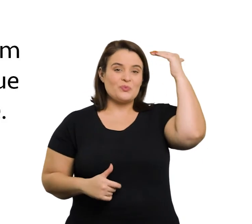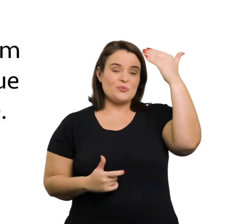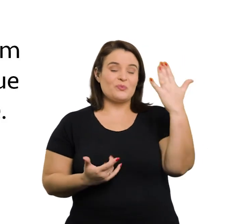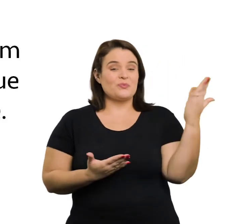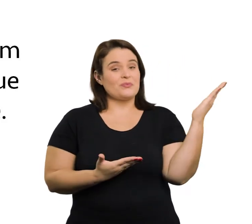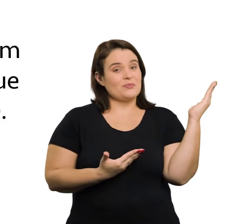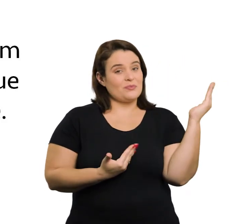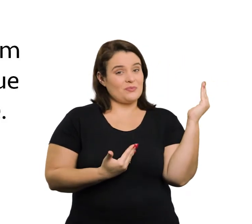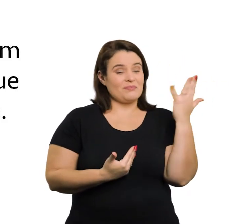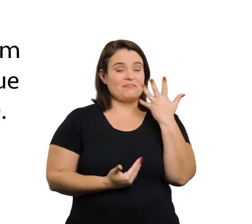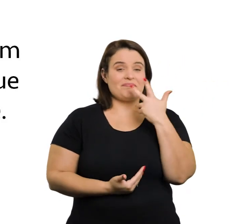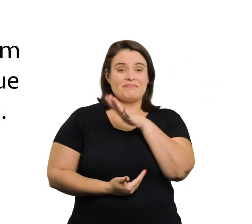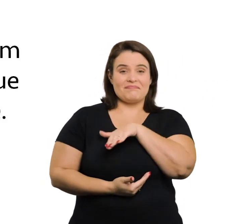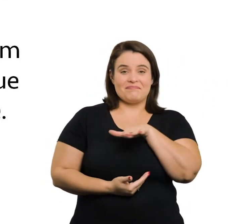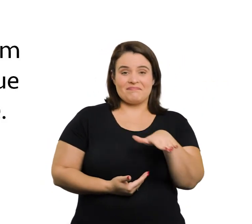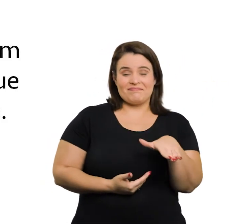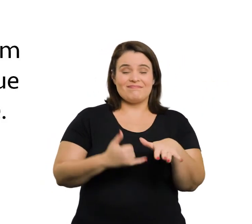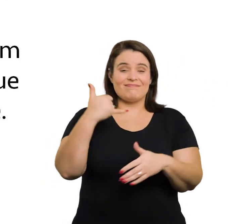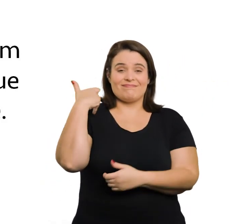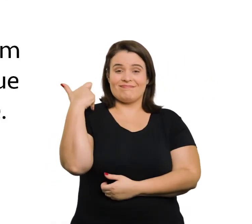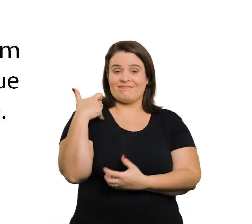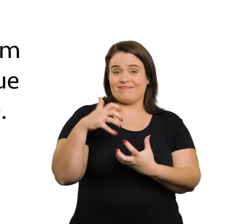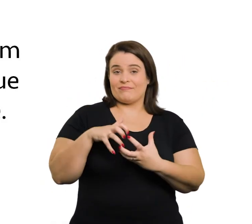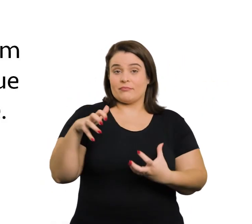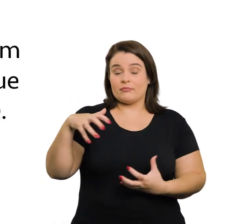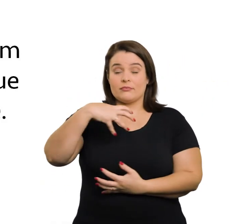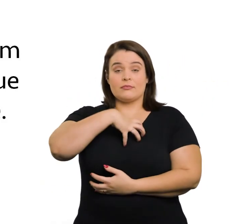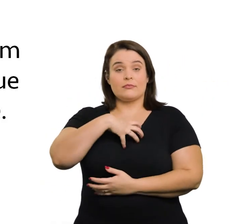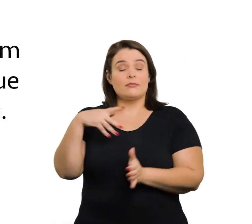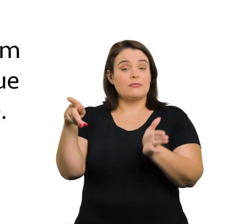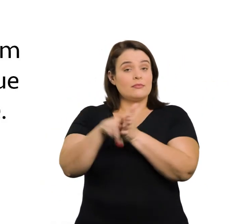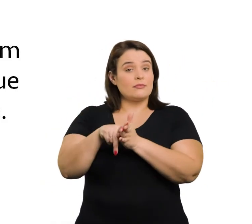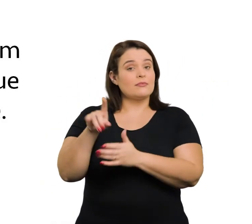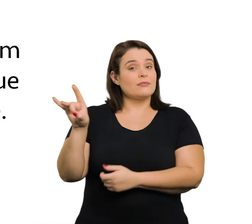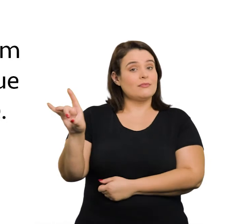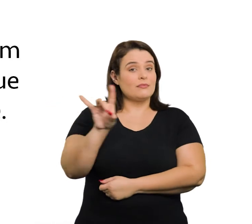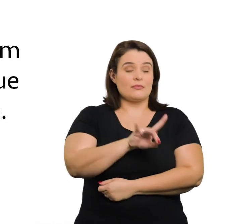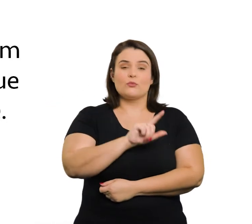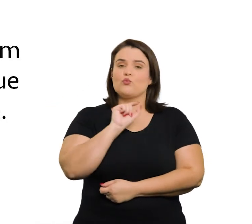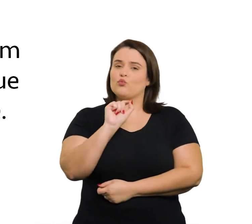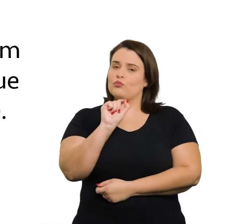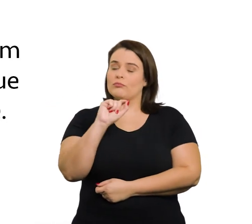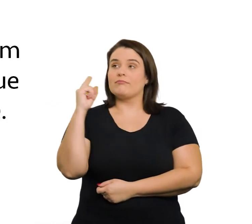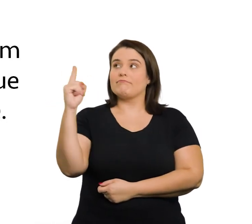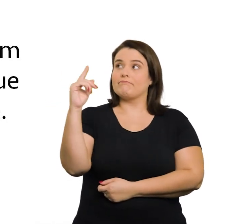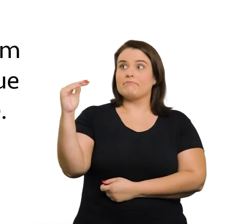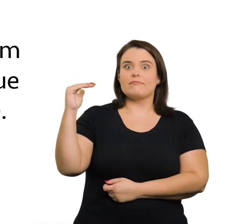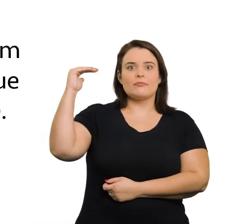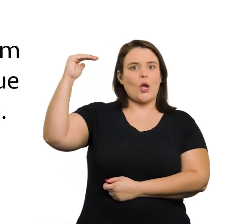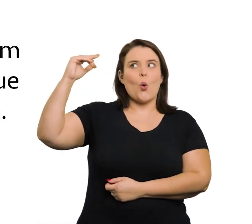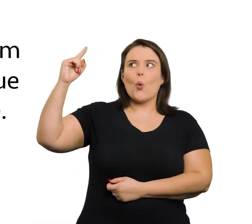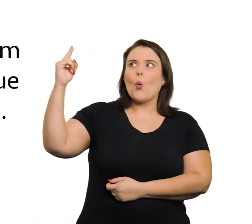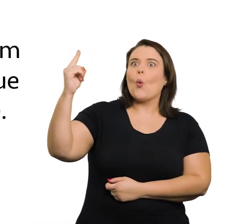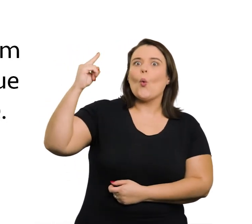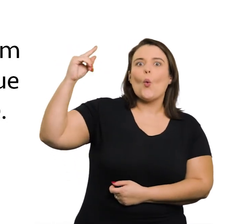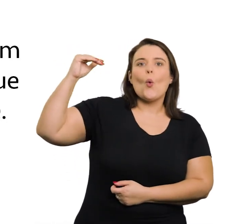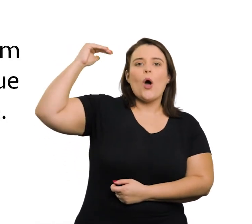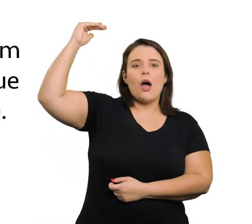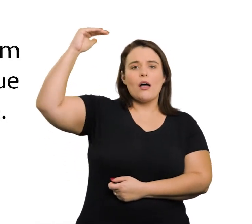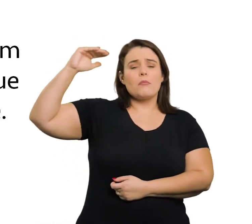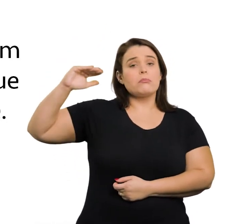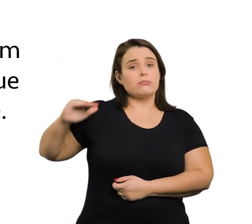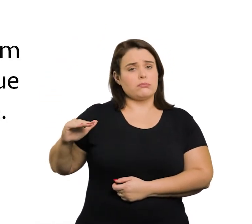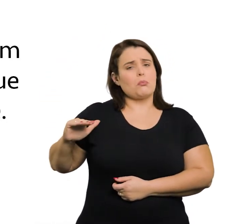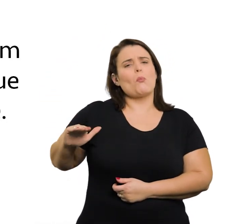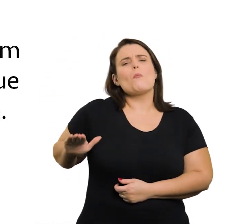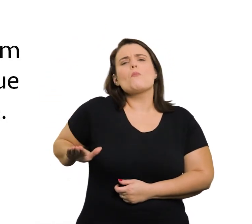enorme. São pessoas adultas, jovens, crianças e idosas, com características específicas, tais como